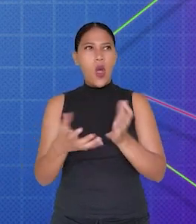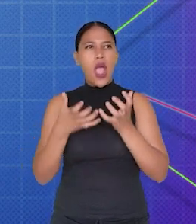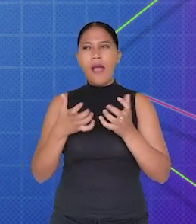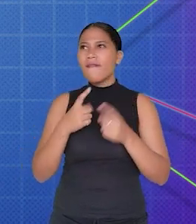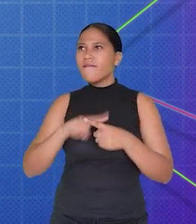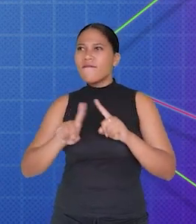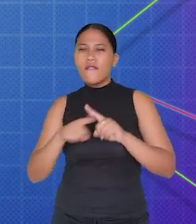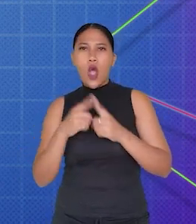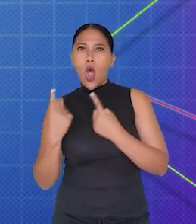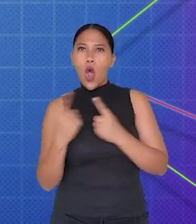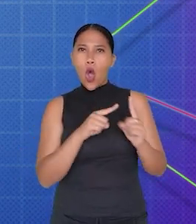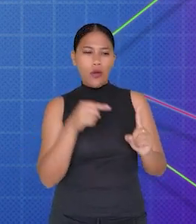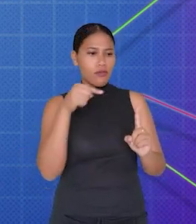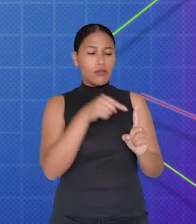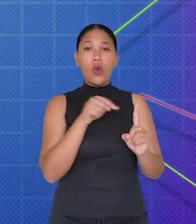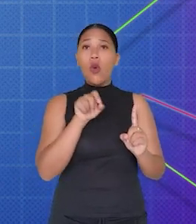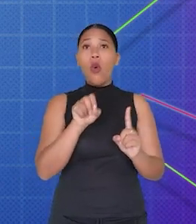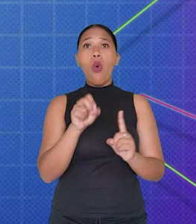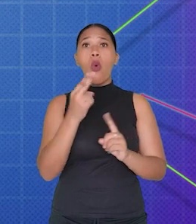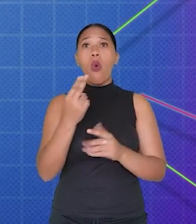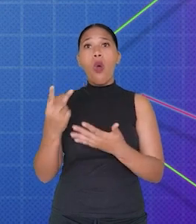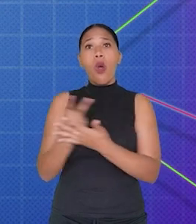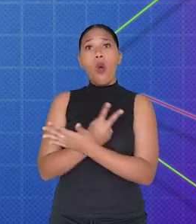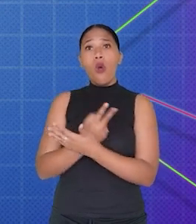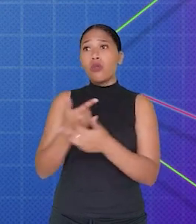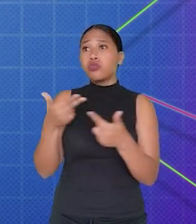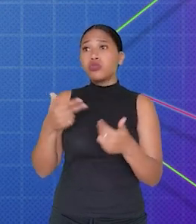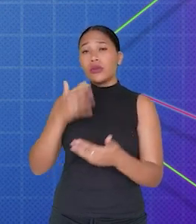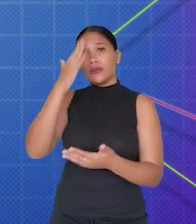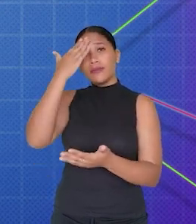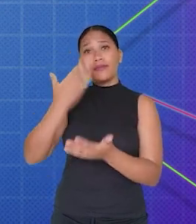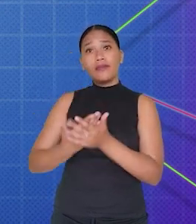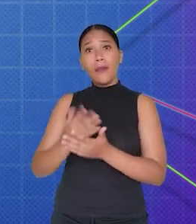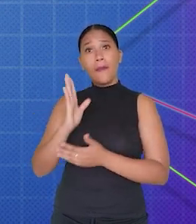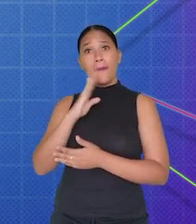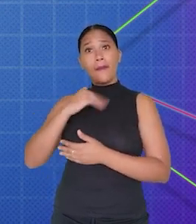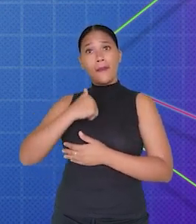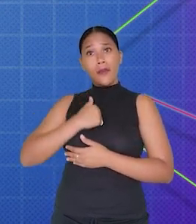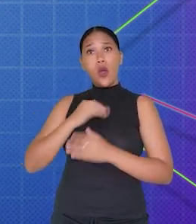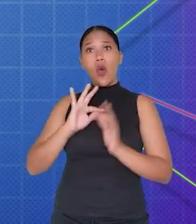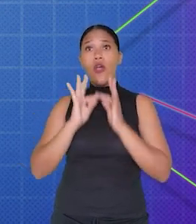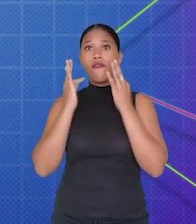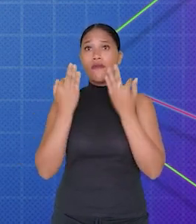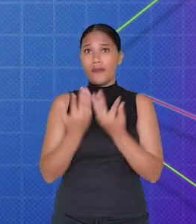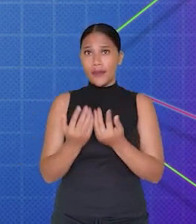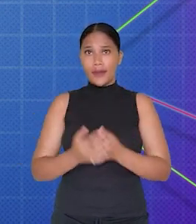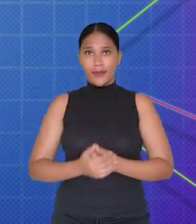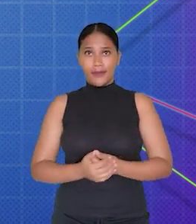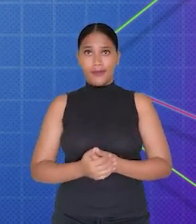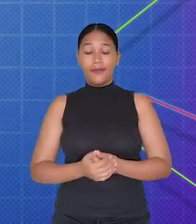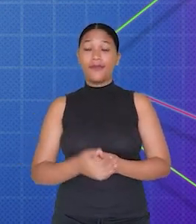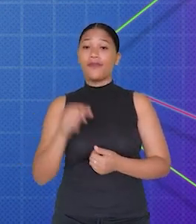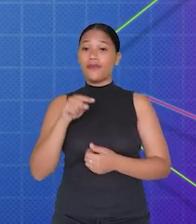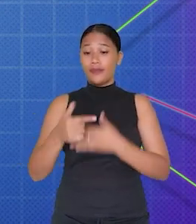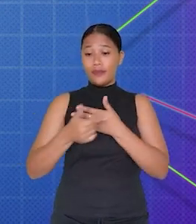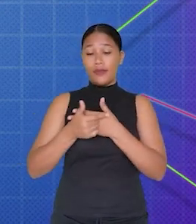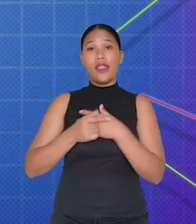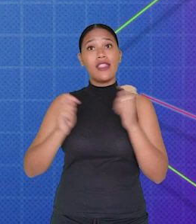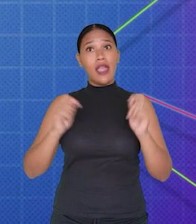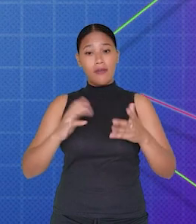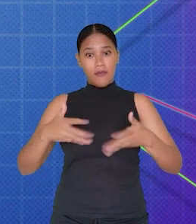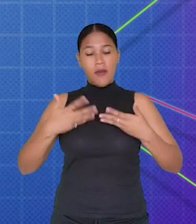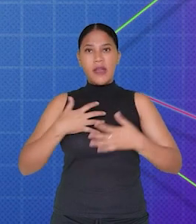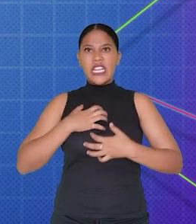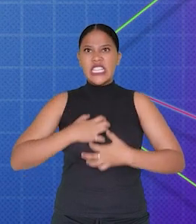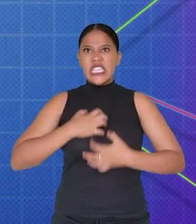por vingança contra alguém ou alguma coisa que ele acredita ter causado algum mal a ele ou à sua família. Esse personagem pode